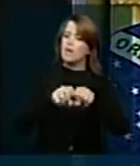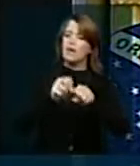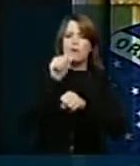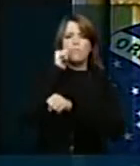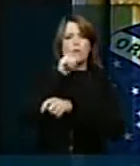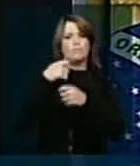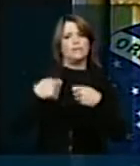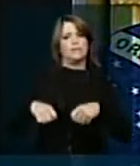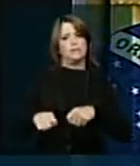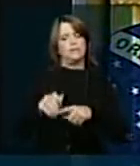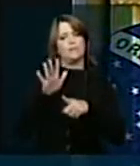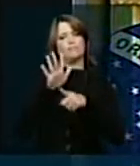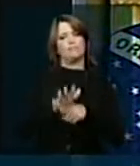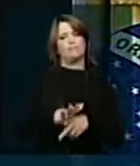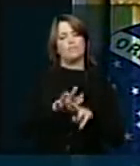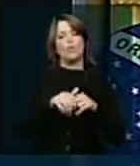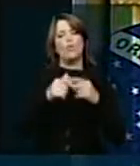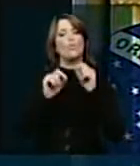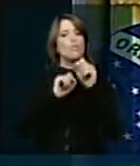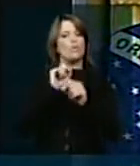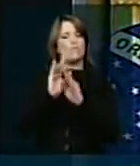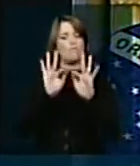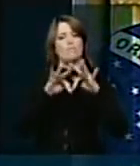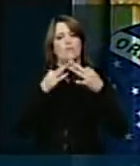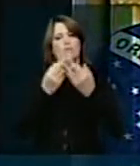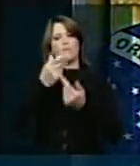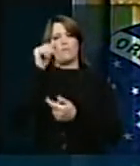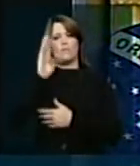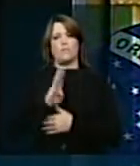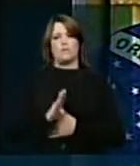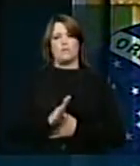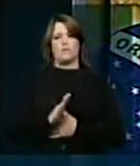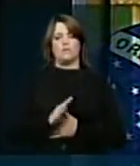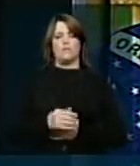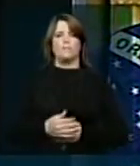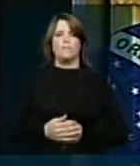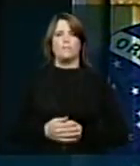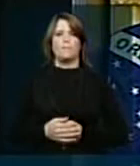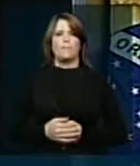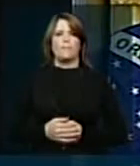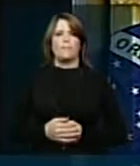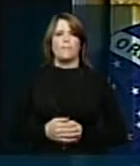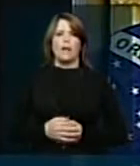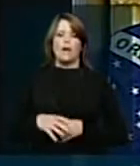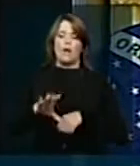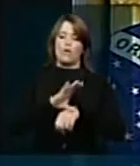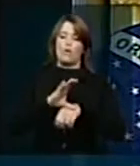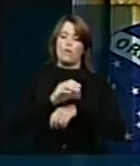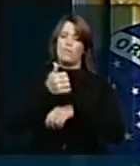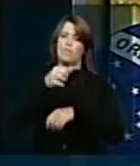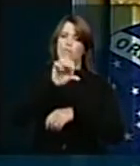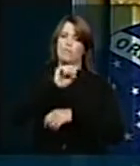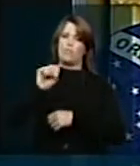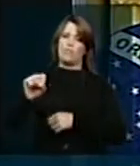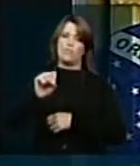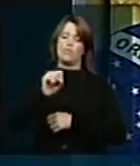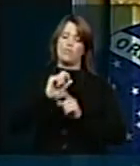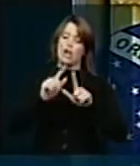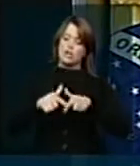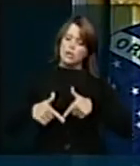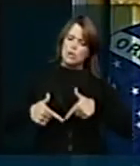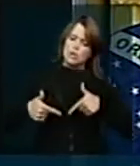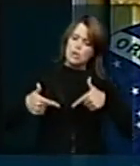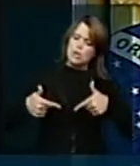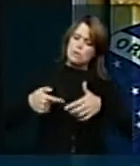sociedade, em benefício da família brasileira. Na Constituinte de 88, a mobilização